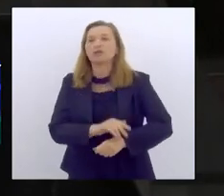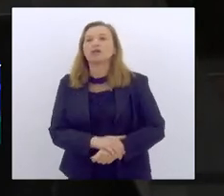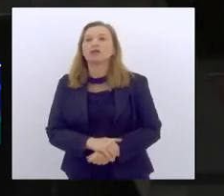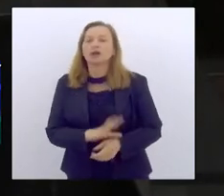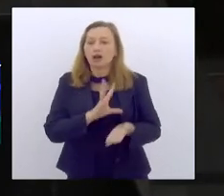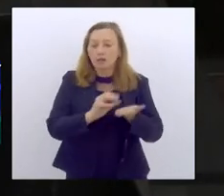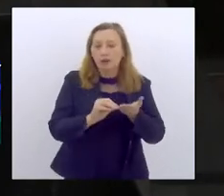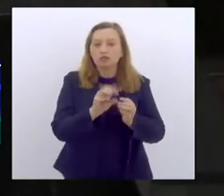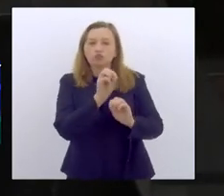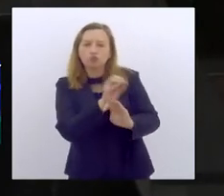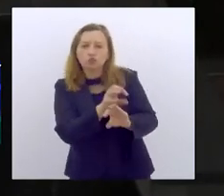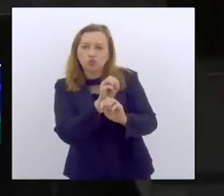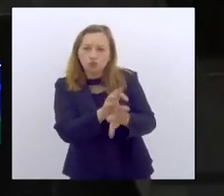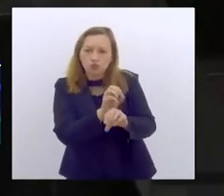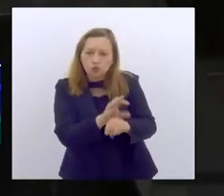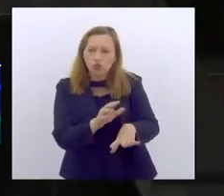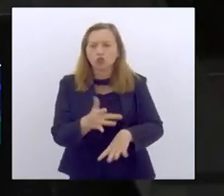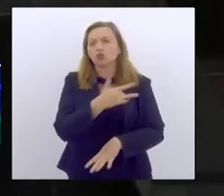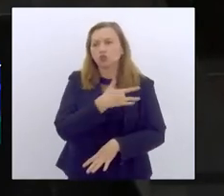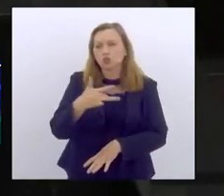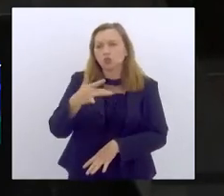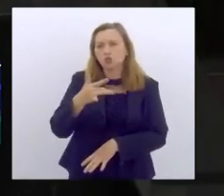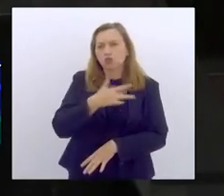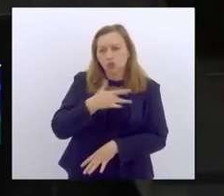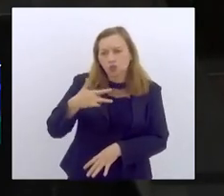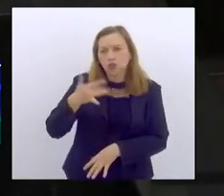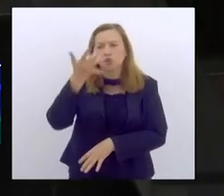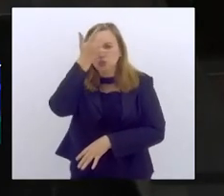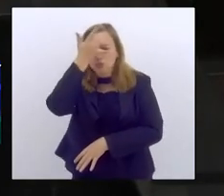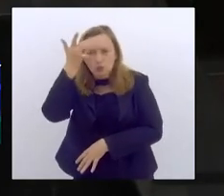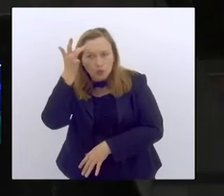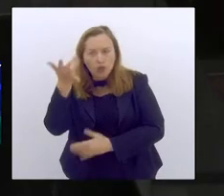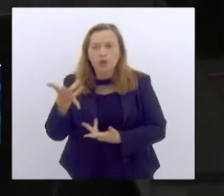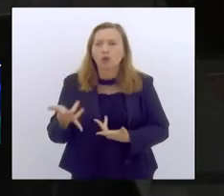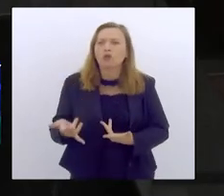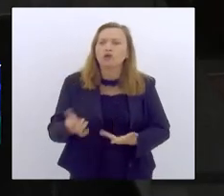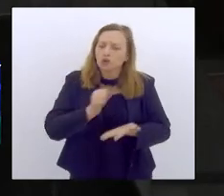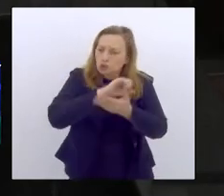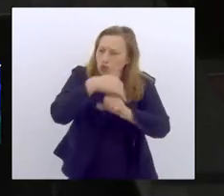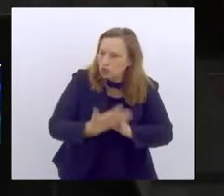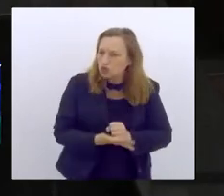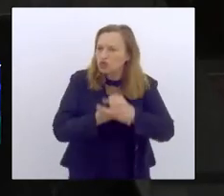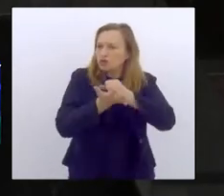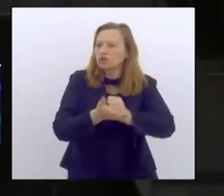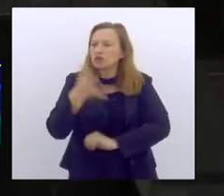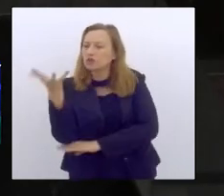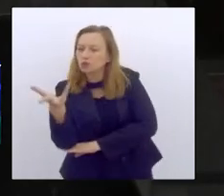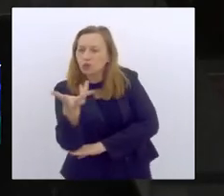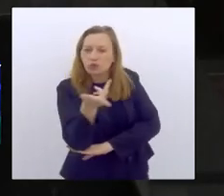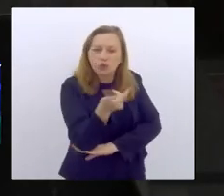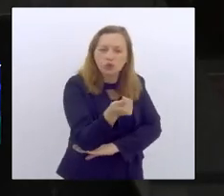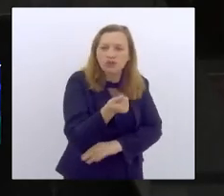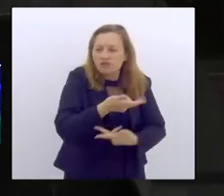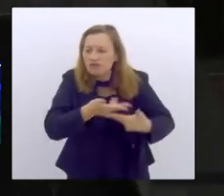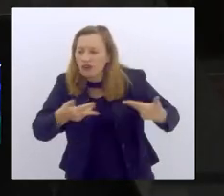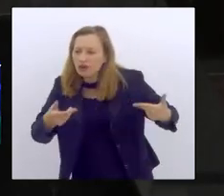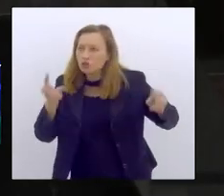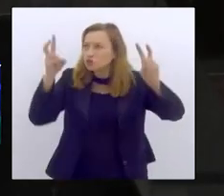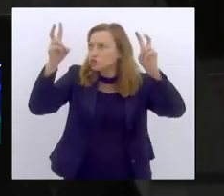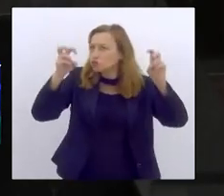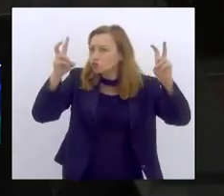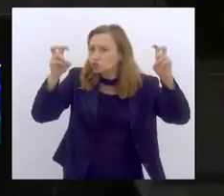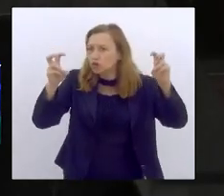da educação a pauta da Saúde Mental a pauta da sustentabilidade ambiental vários